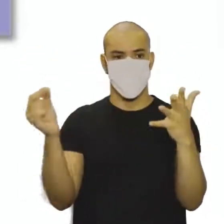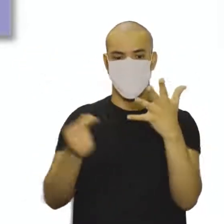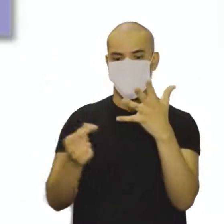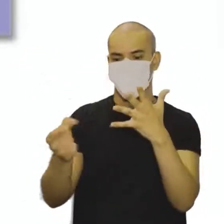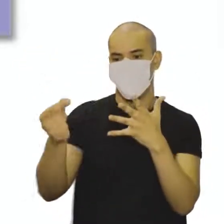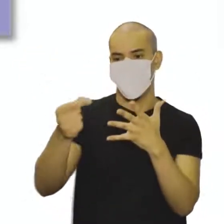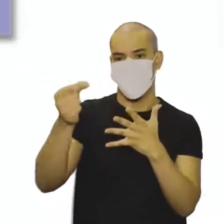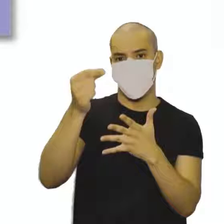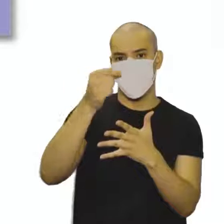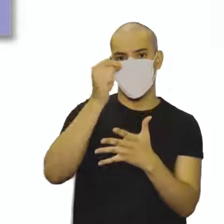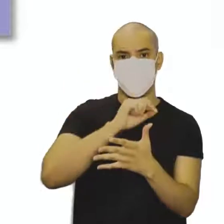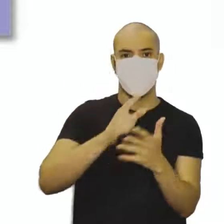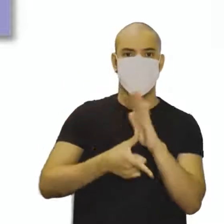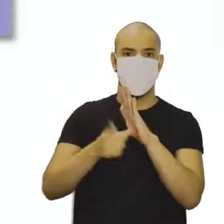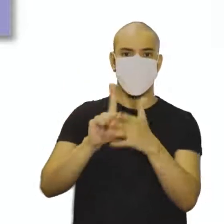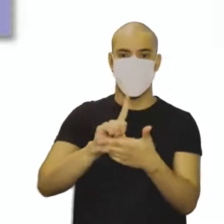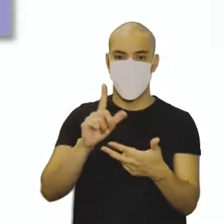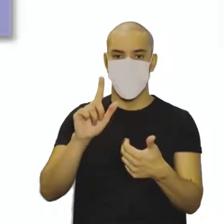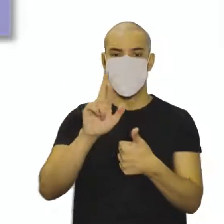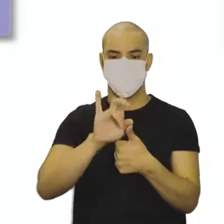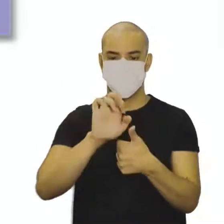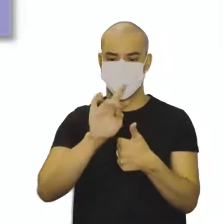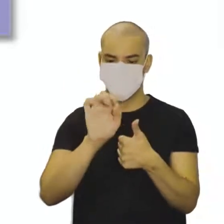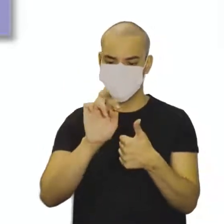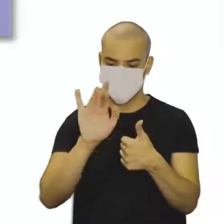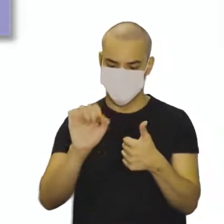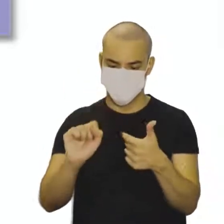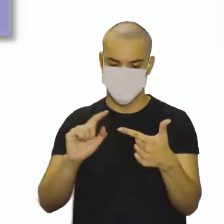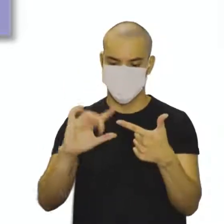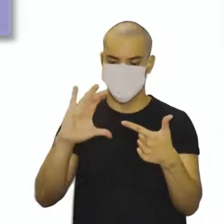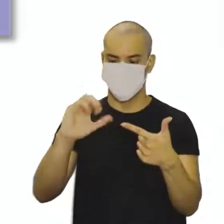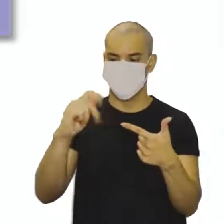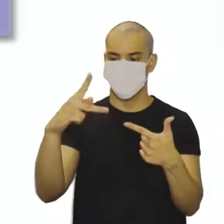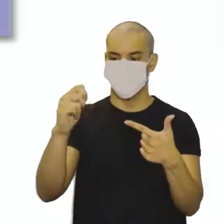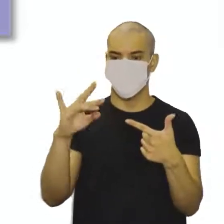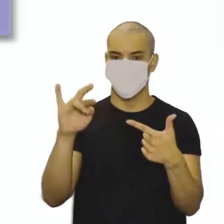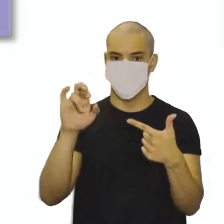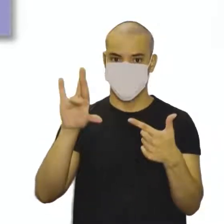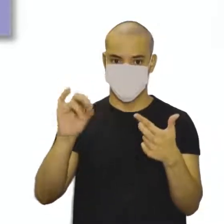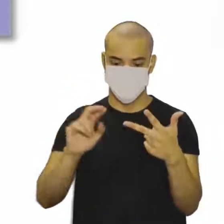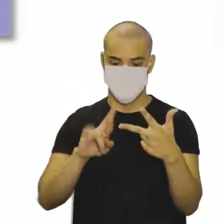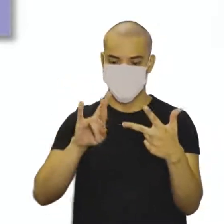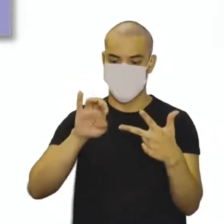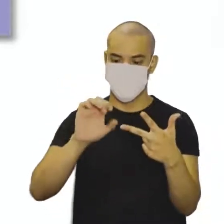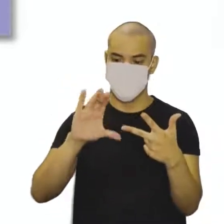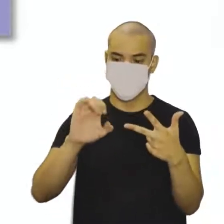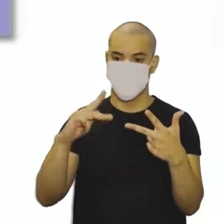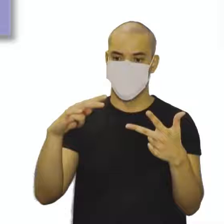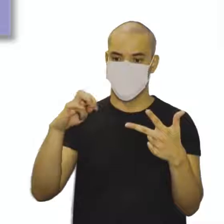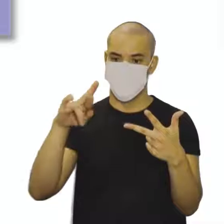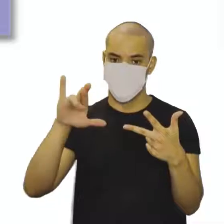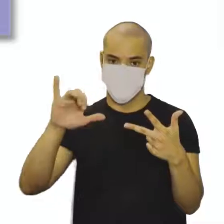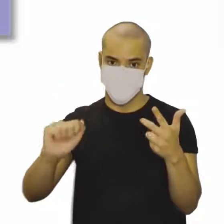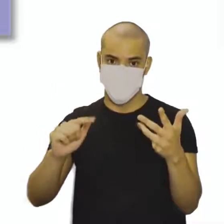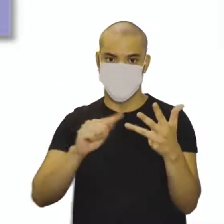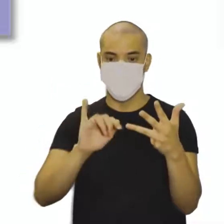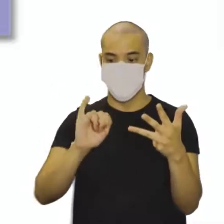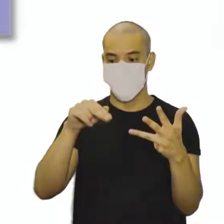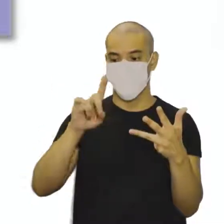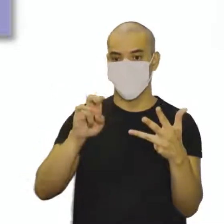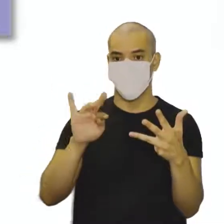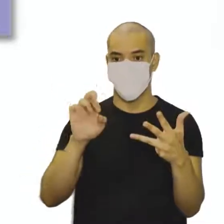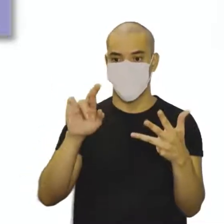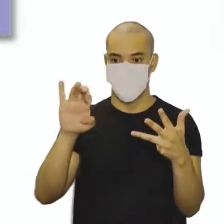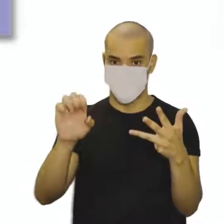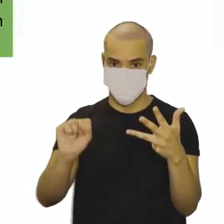coisas. Resistores, geradores, capacitores, receptores, certo? Agora nós vamos ver